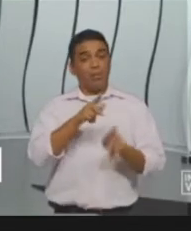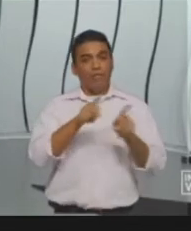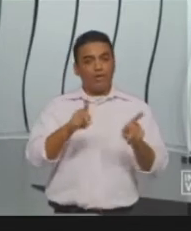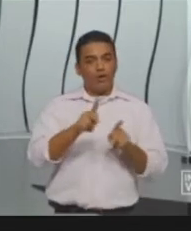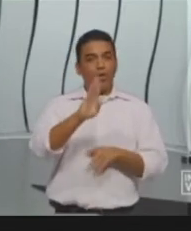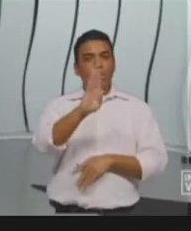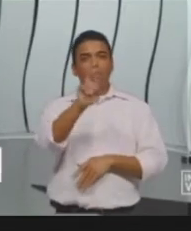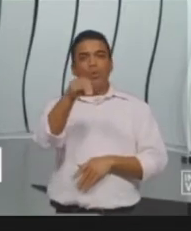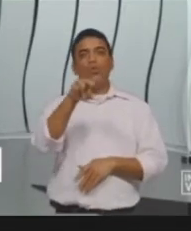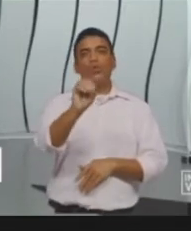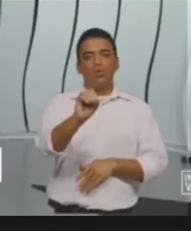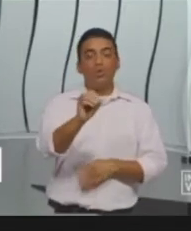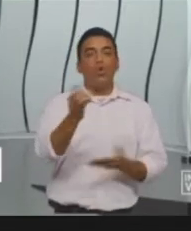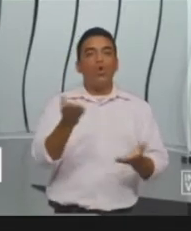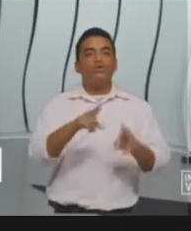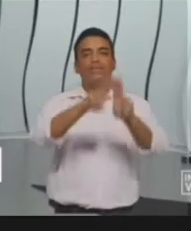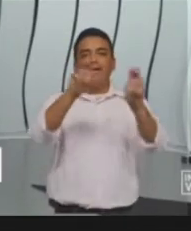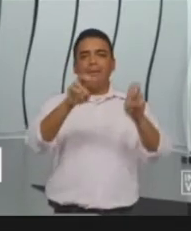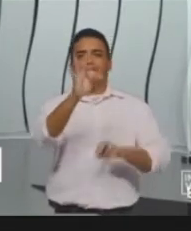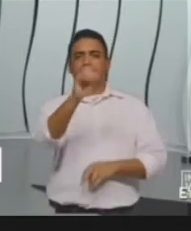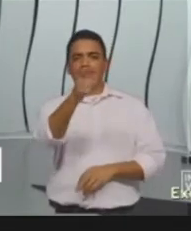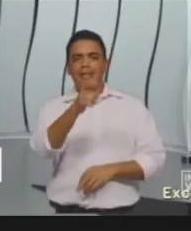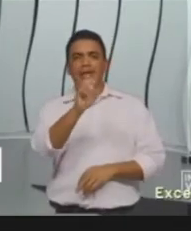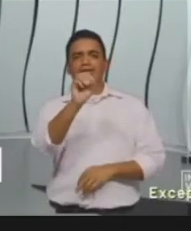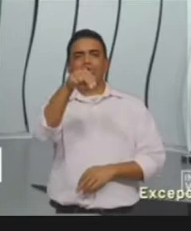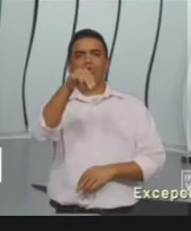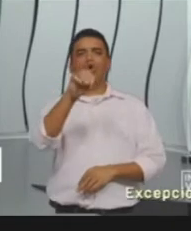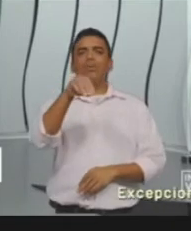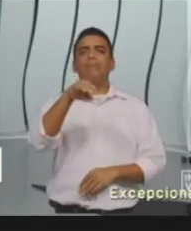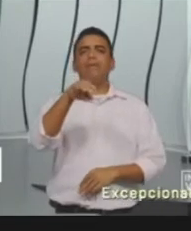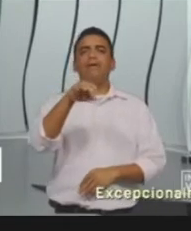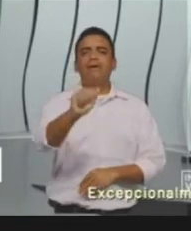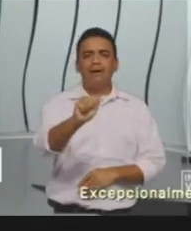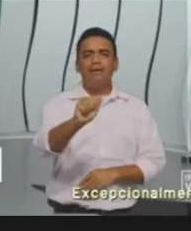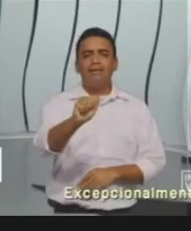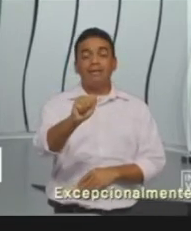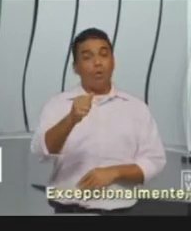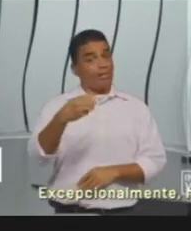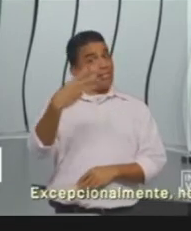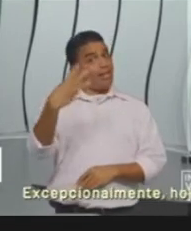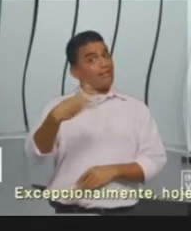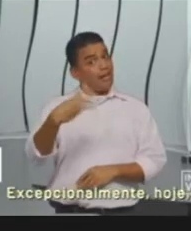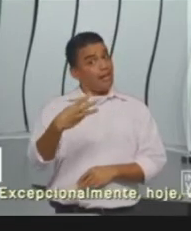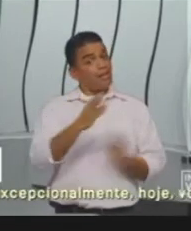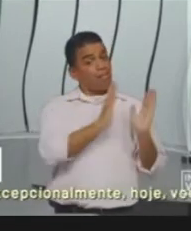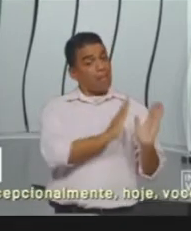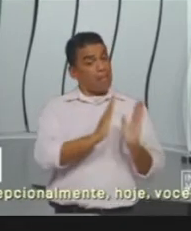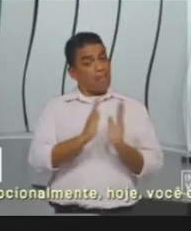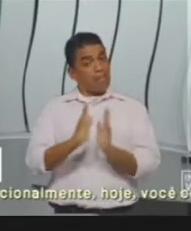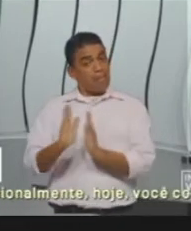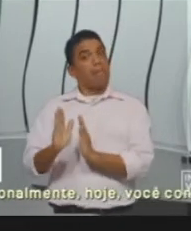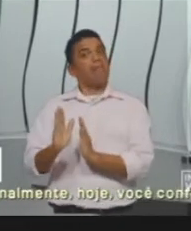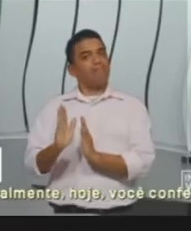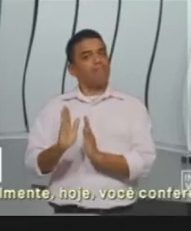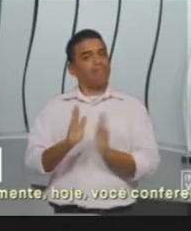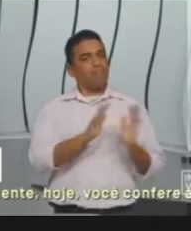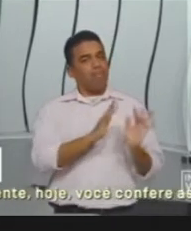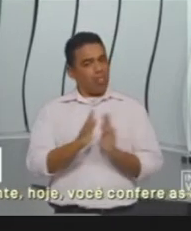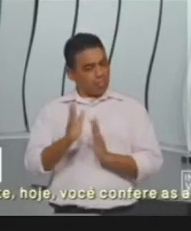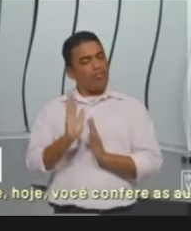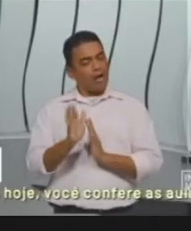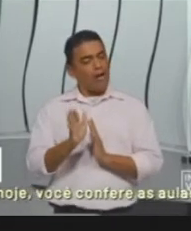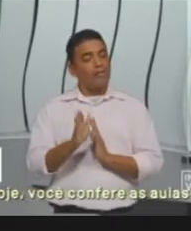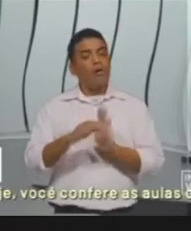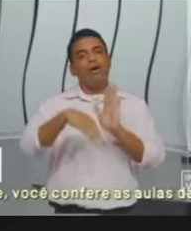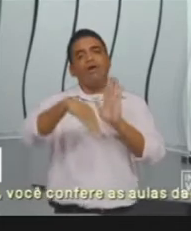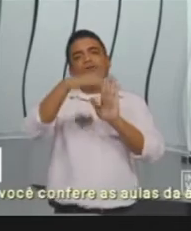você hoje sobre taxonomia. Essa é a terceira parte de taxonomia, que basicamente tratamos da